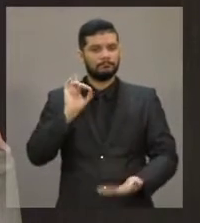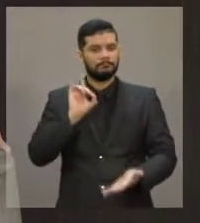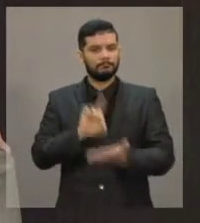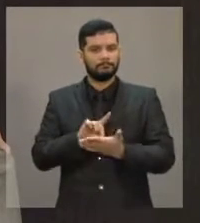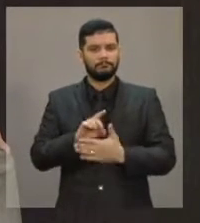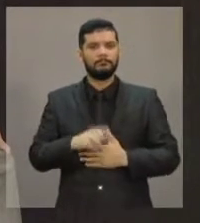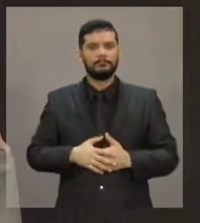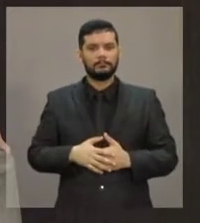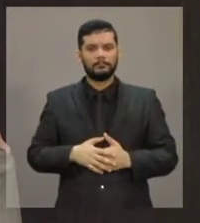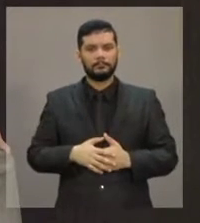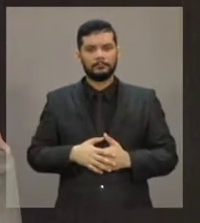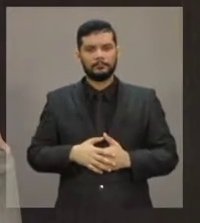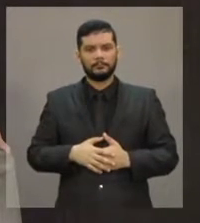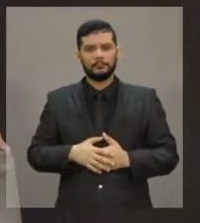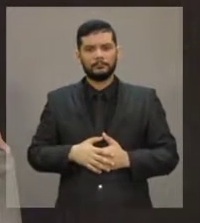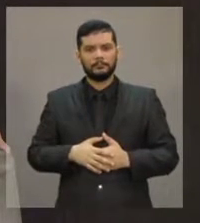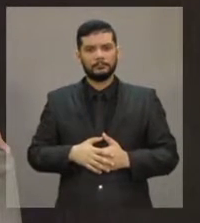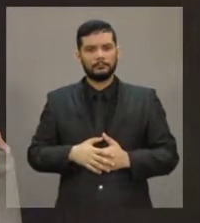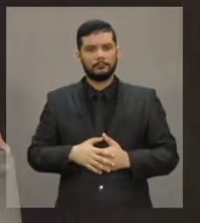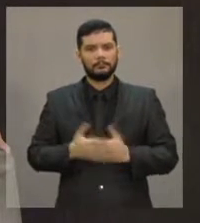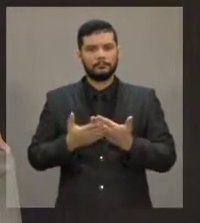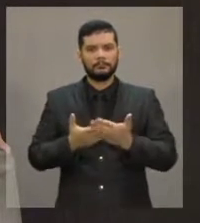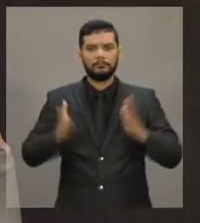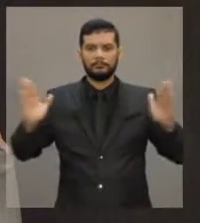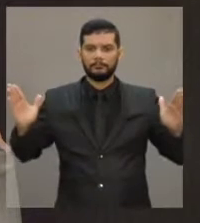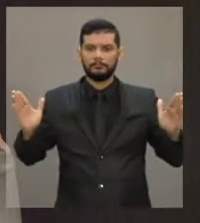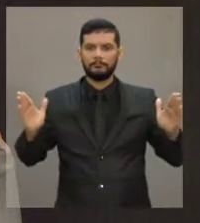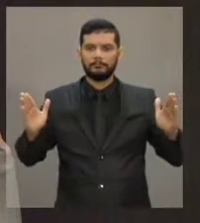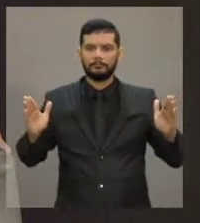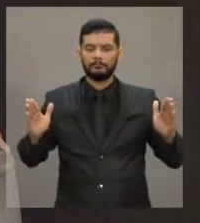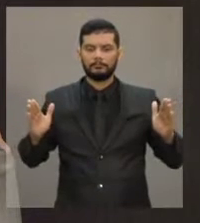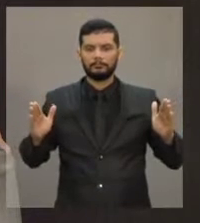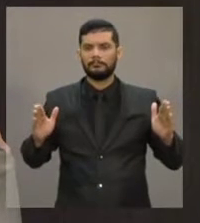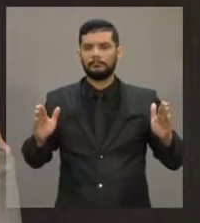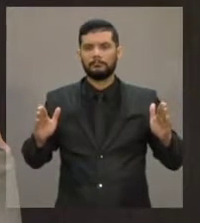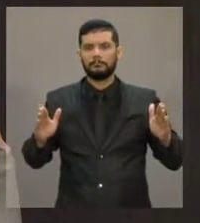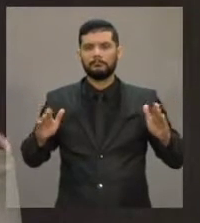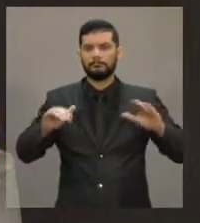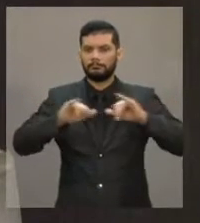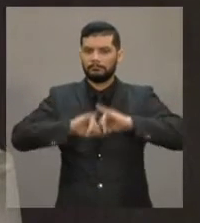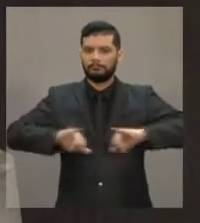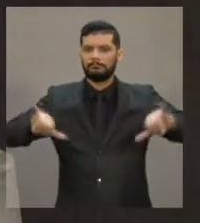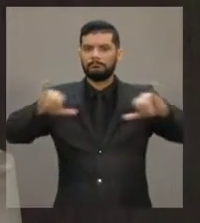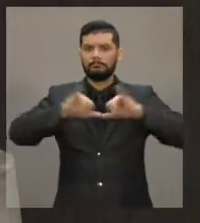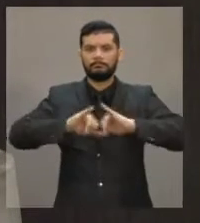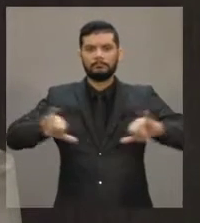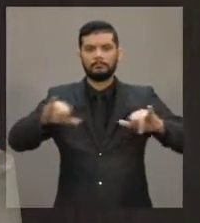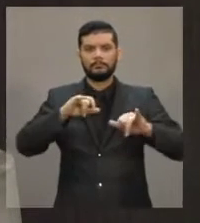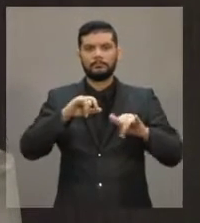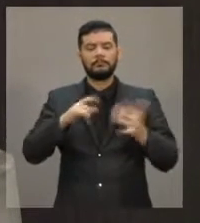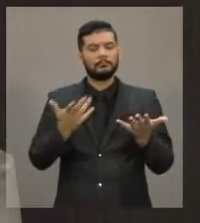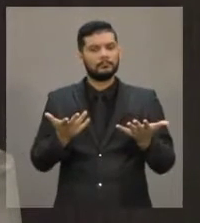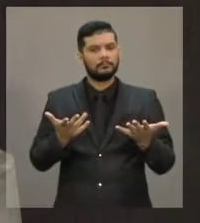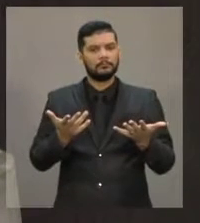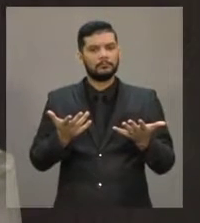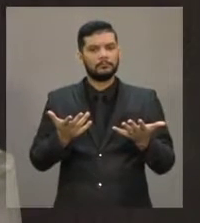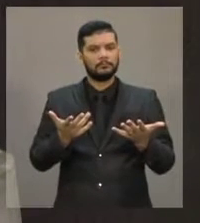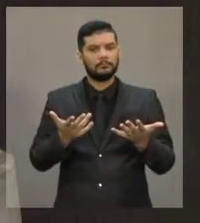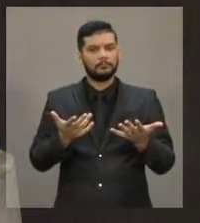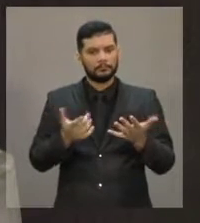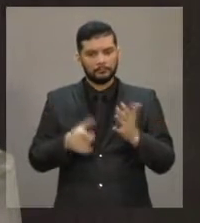fato, ela amplie os canais de notificação, as políticas